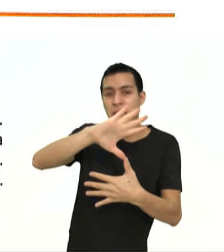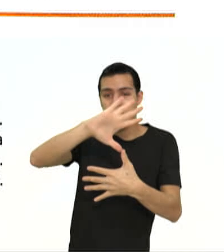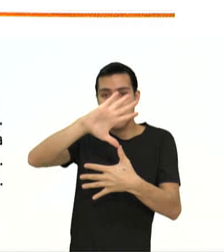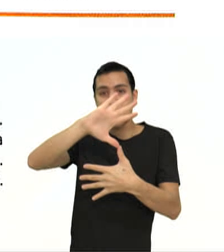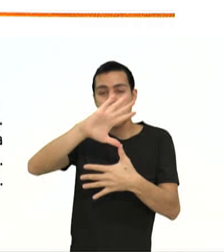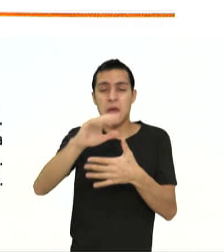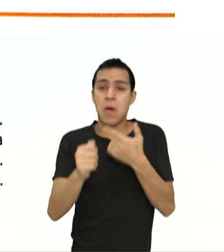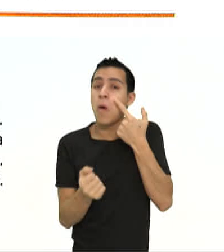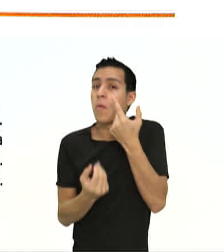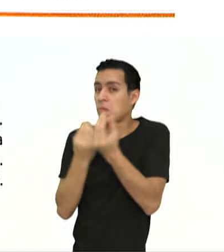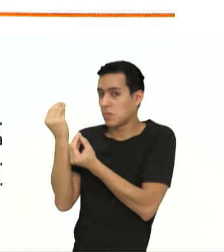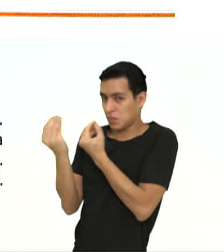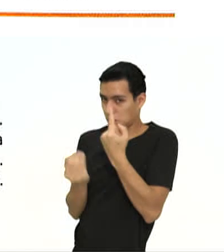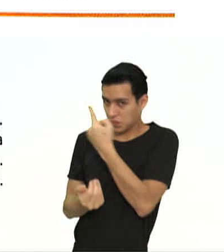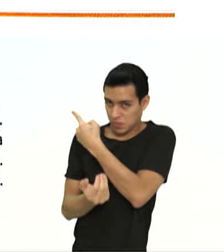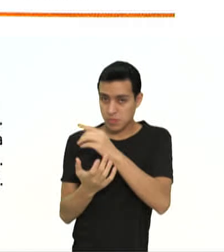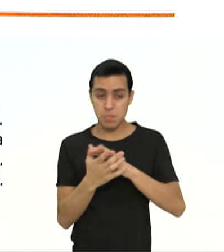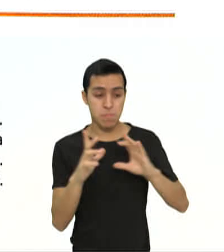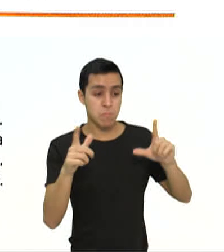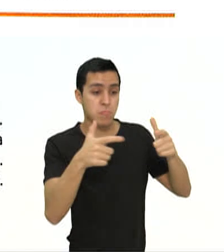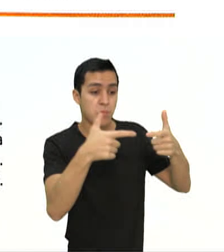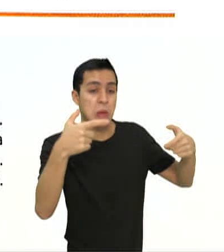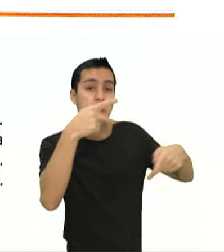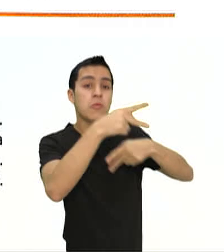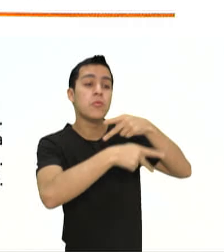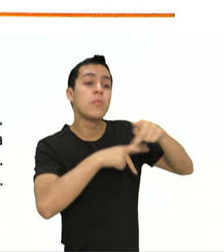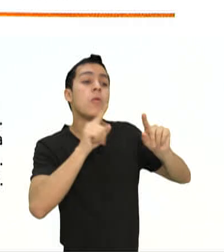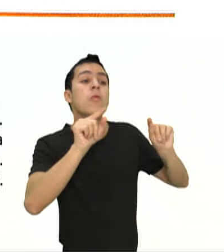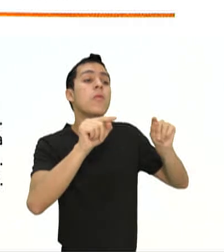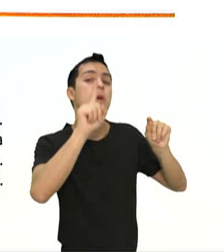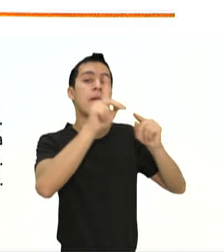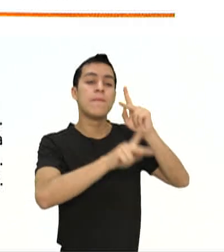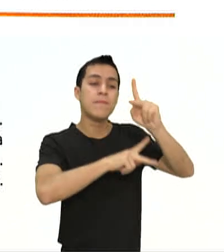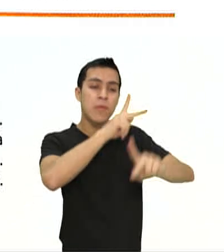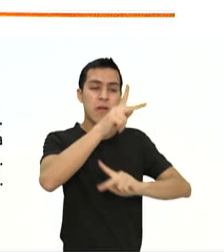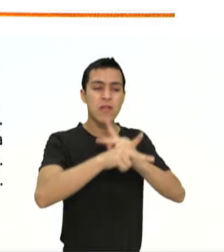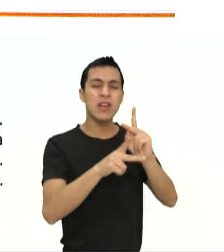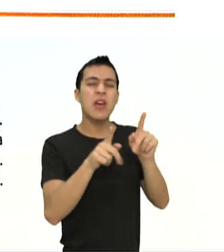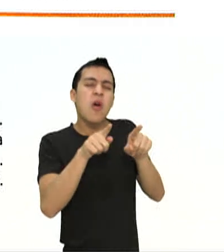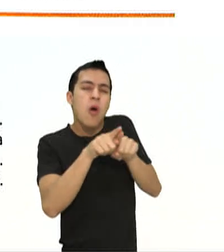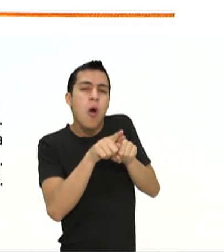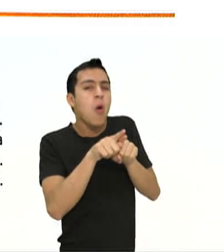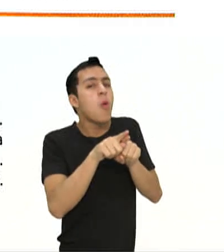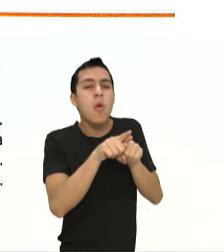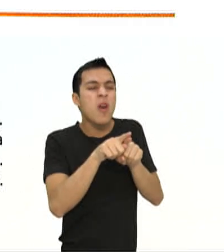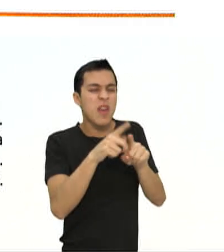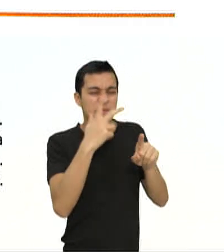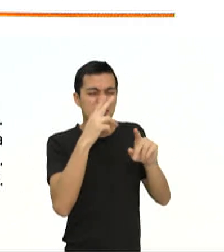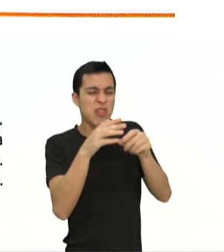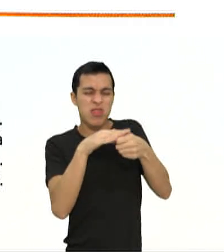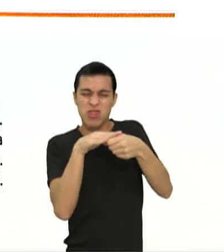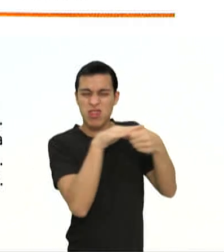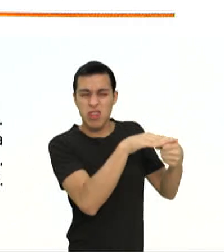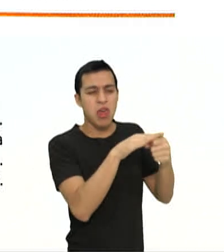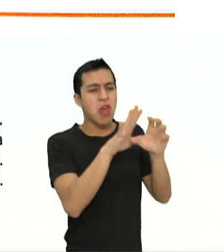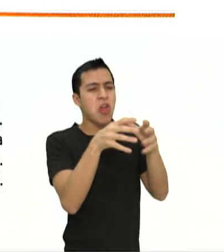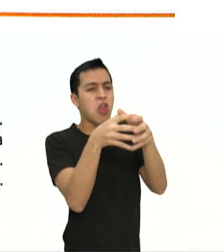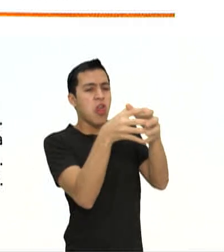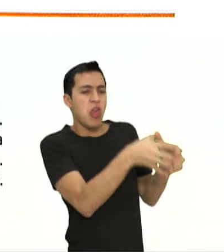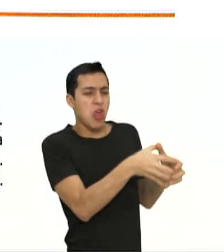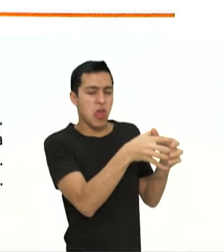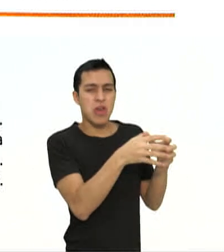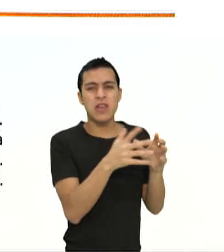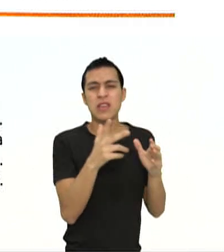ó. Maioria da população eram populações que a gente considera populações marginalizadas. Como assim?